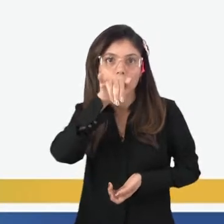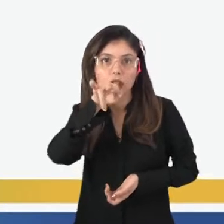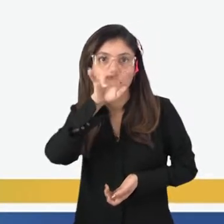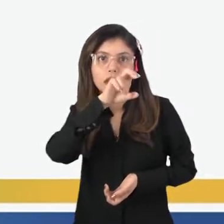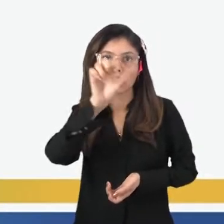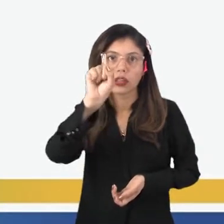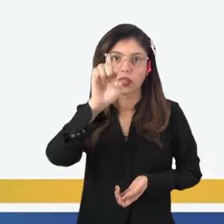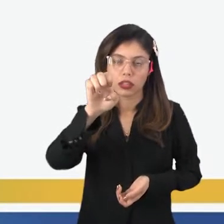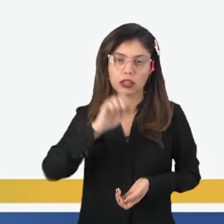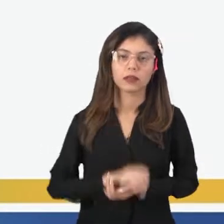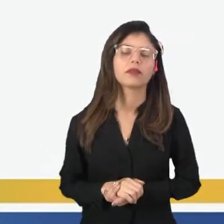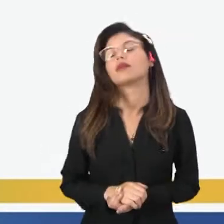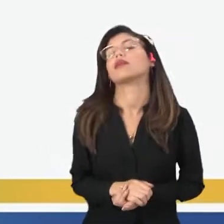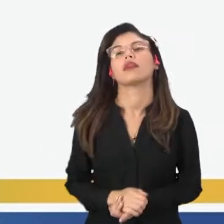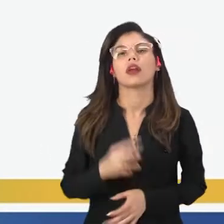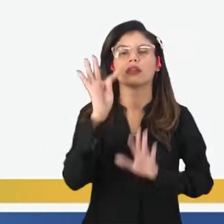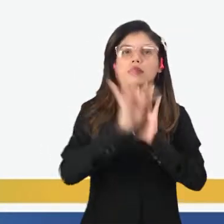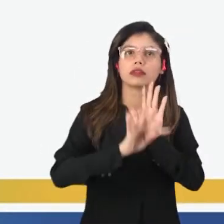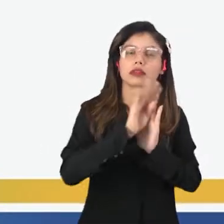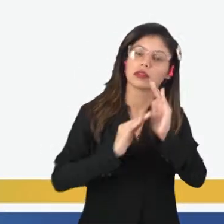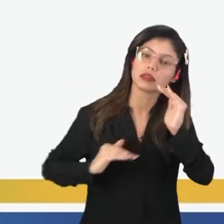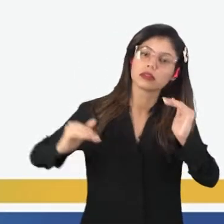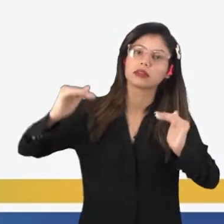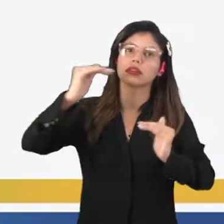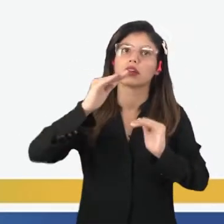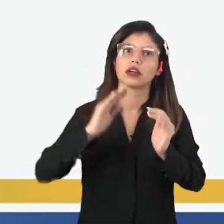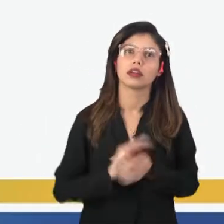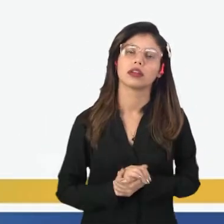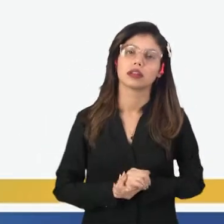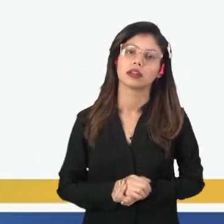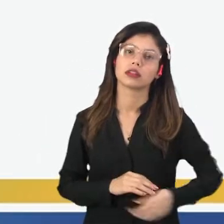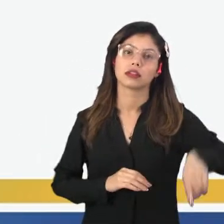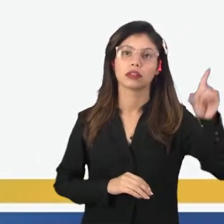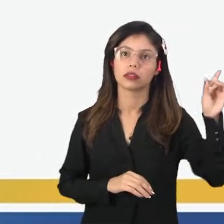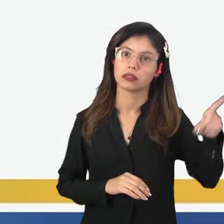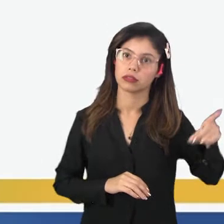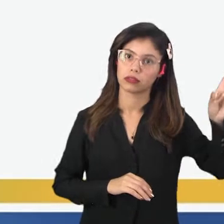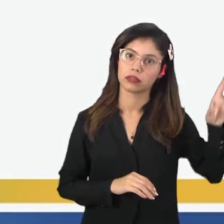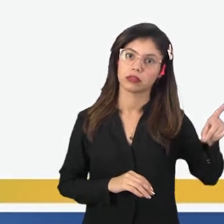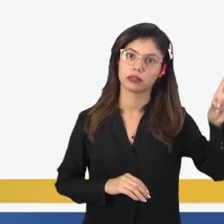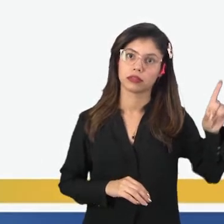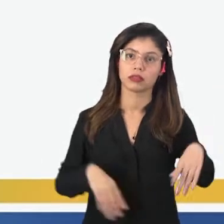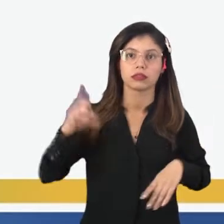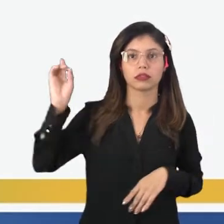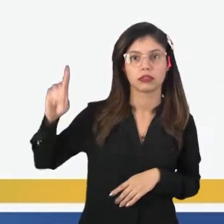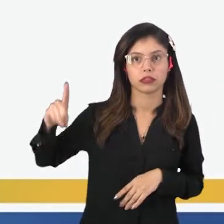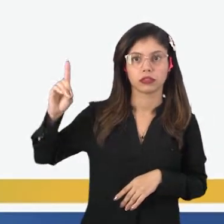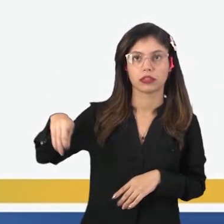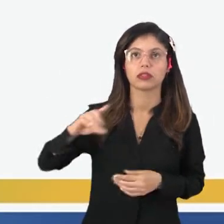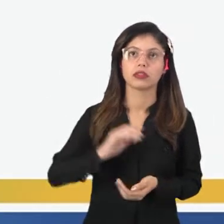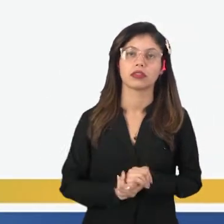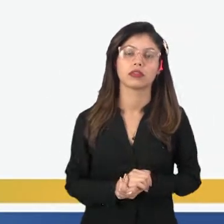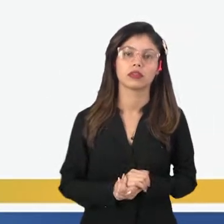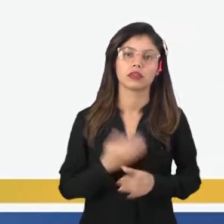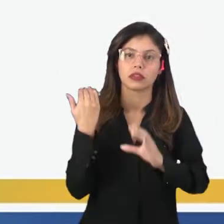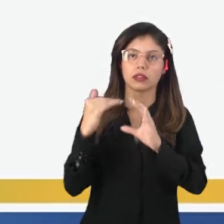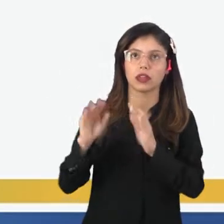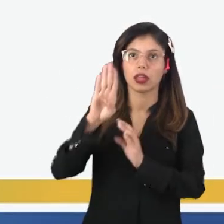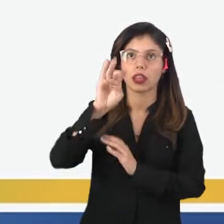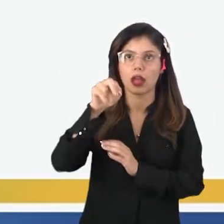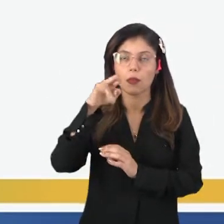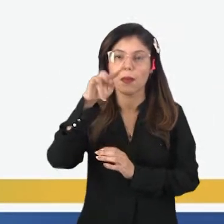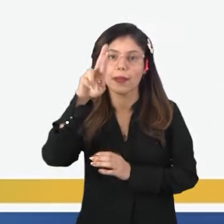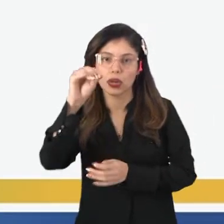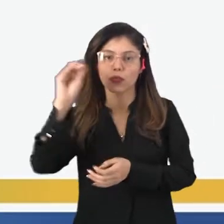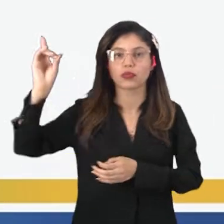na tela que o texto que está acima, do lado direito de vocês, é um anúncio publicitário da